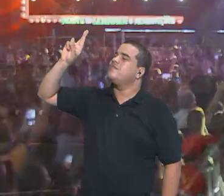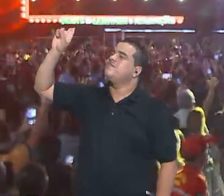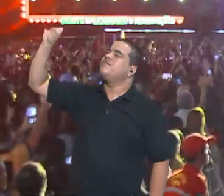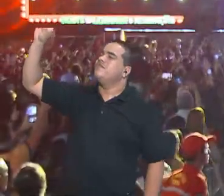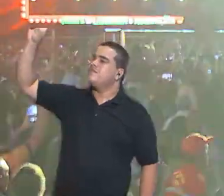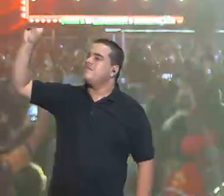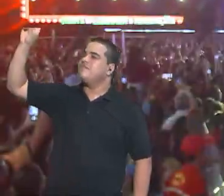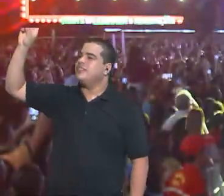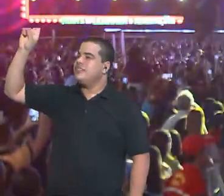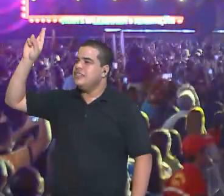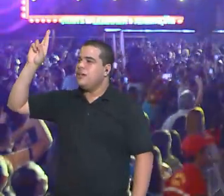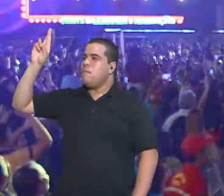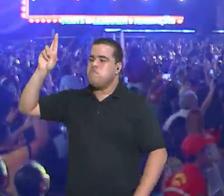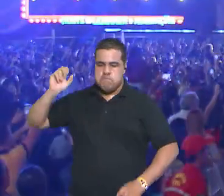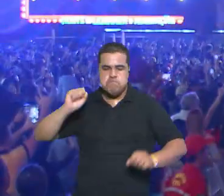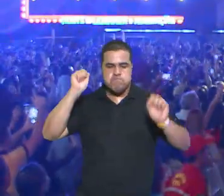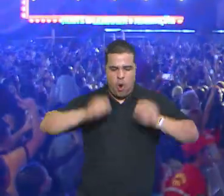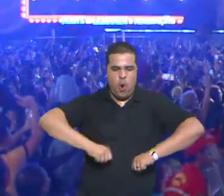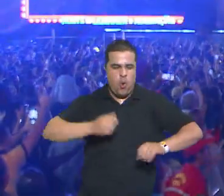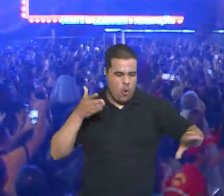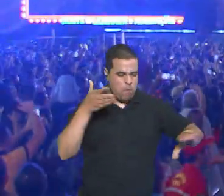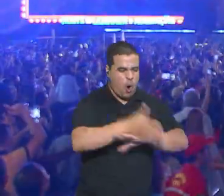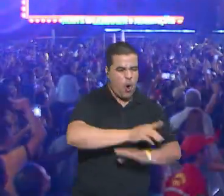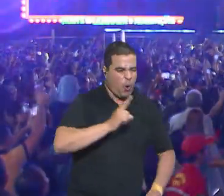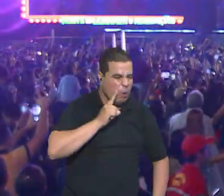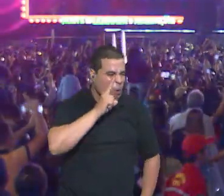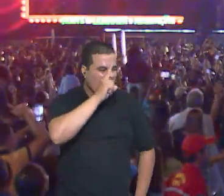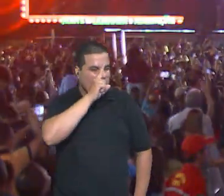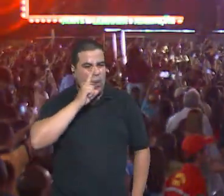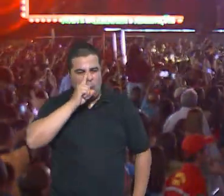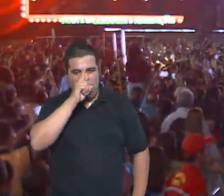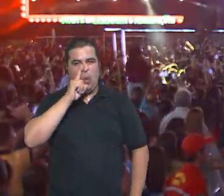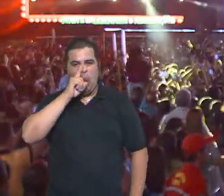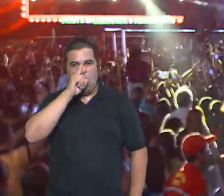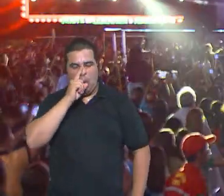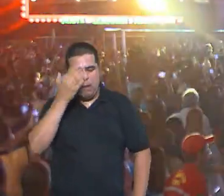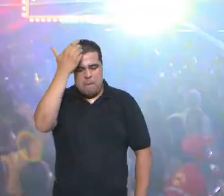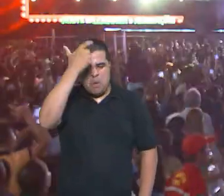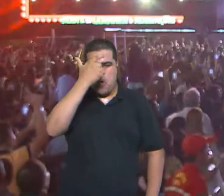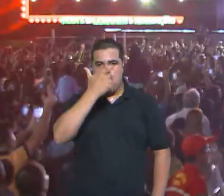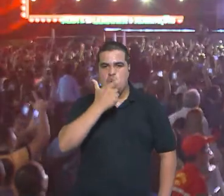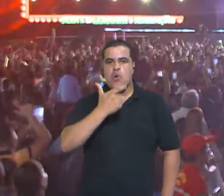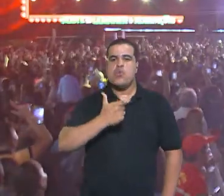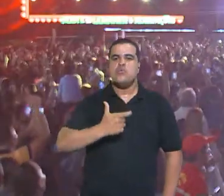o senhor te amo na porta